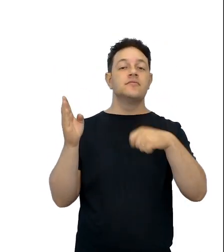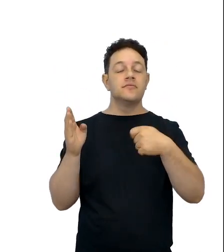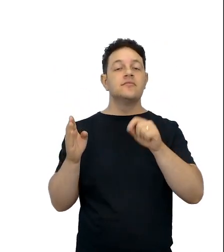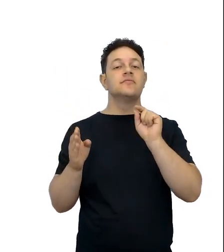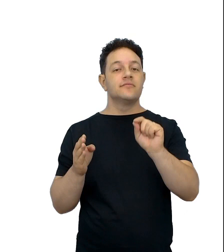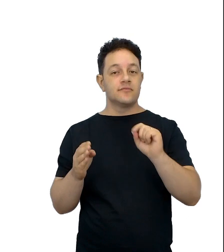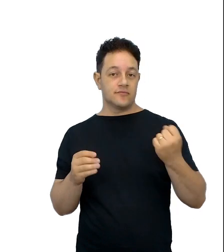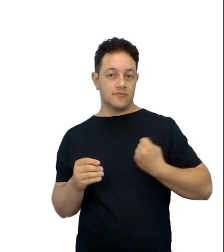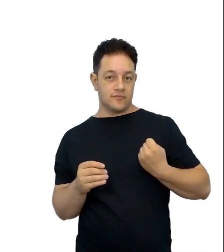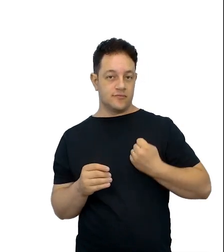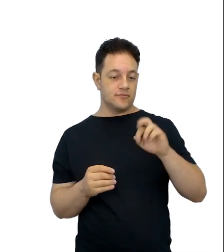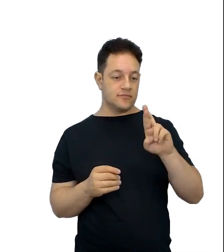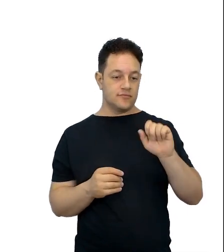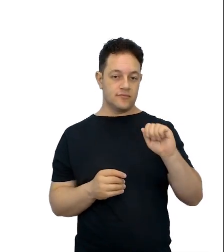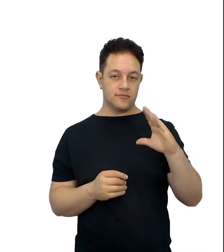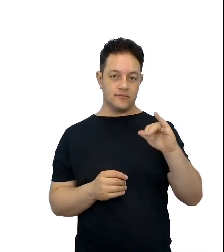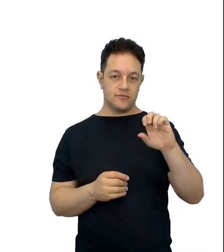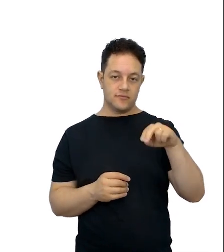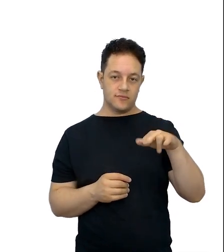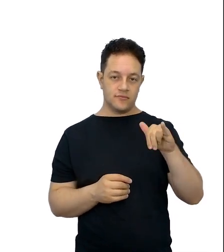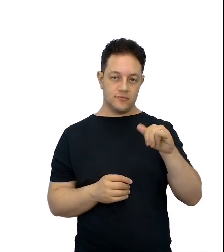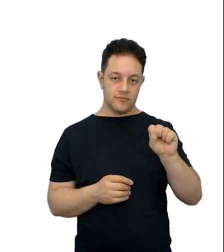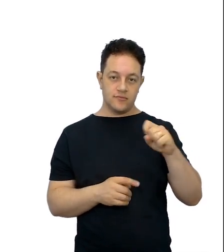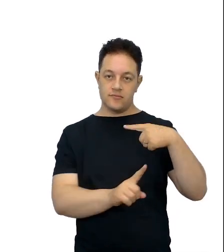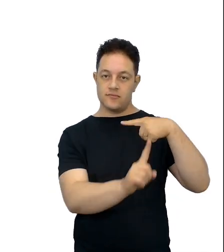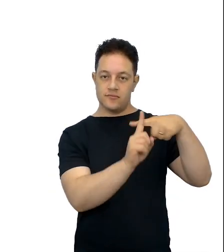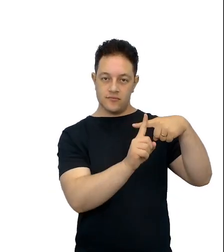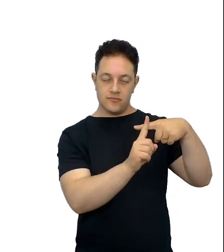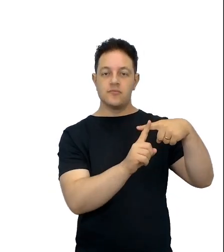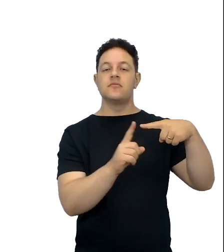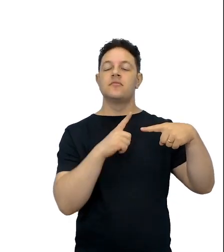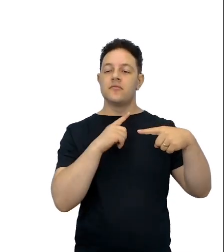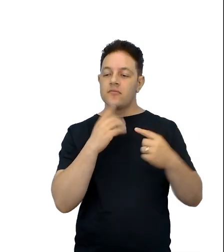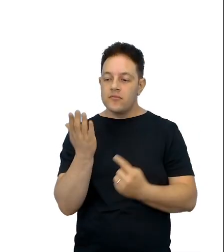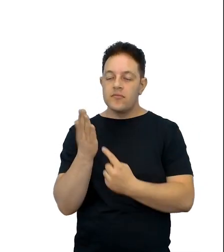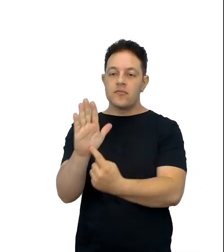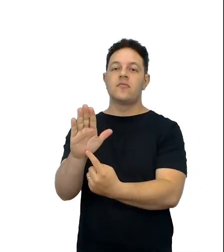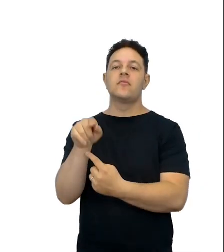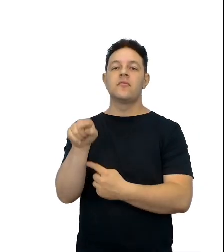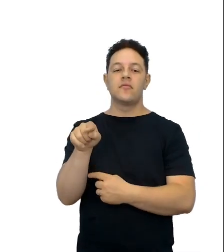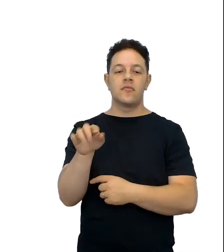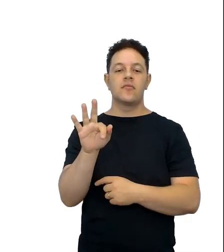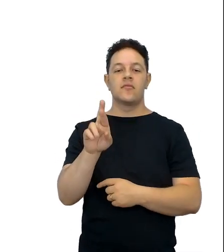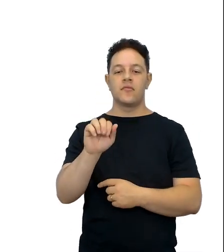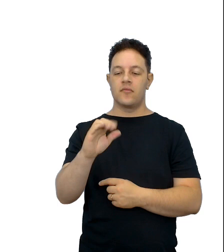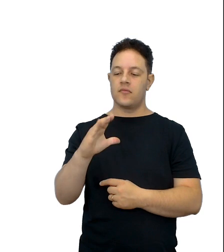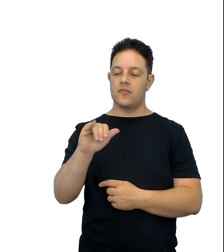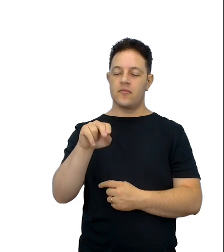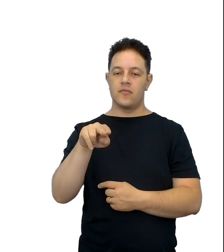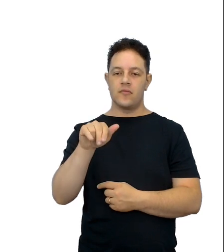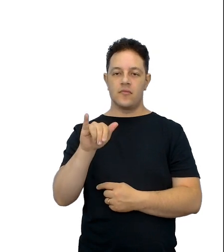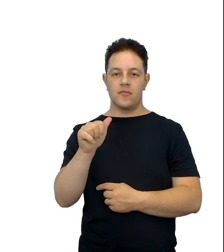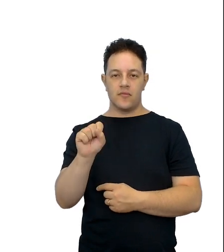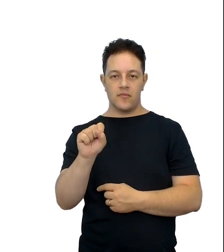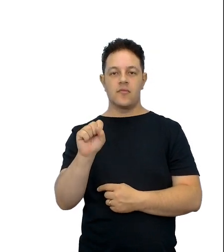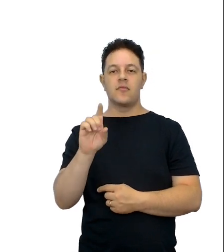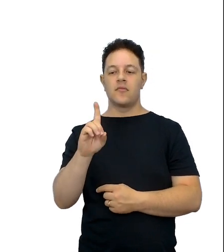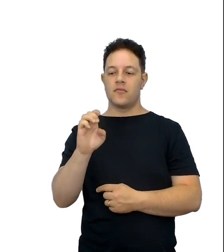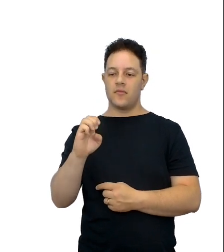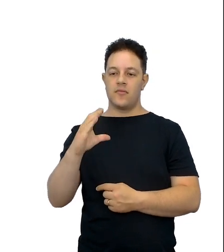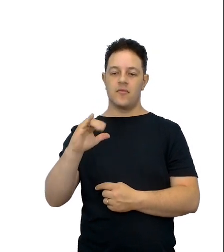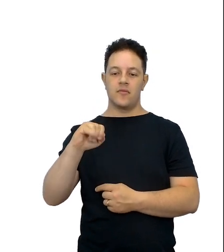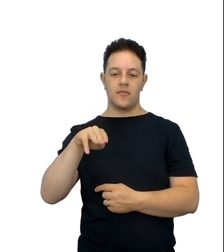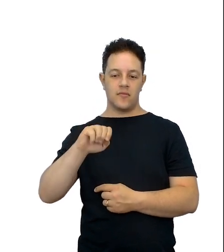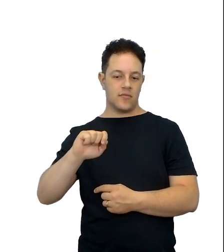números racionais positivos expressos na forma fracionária e decimal, passando de uma representação para